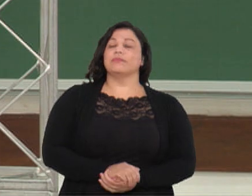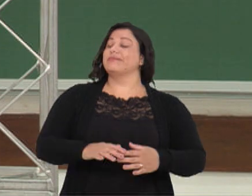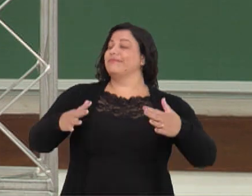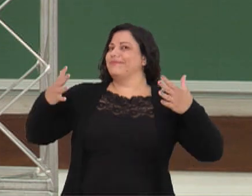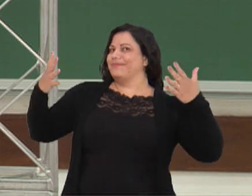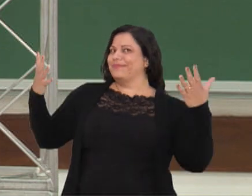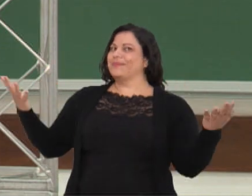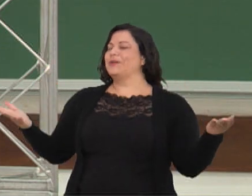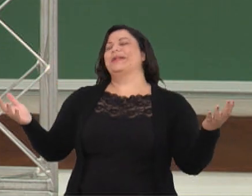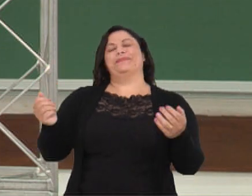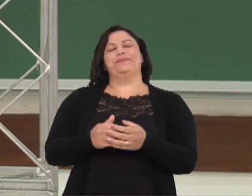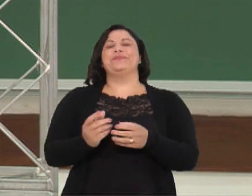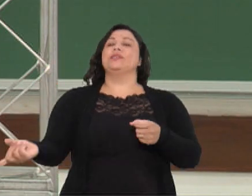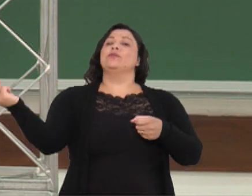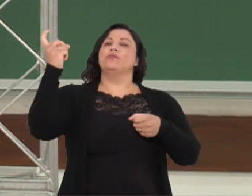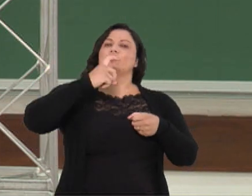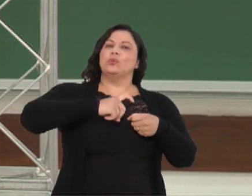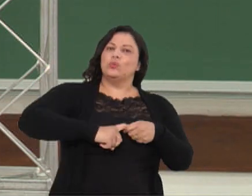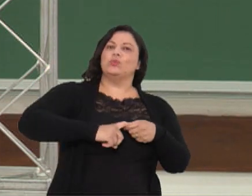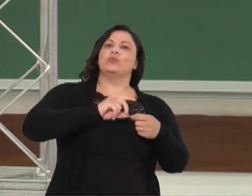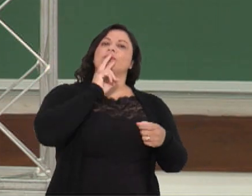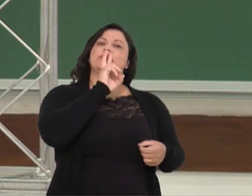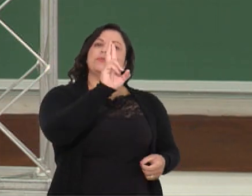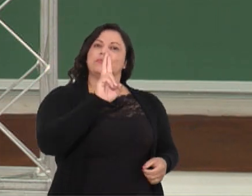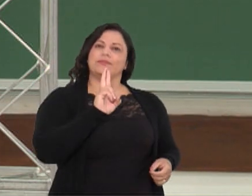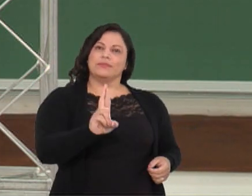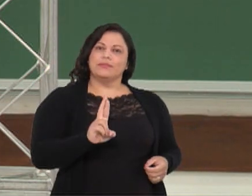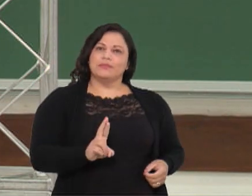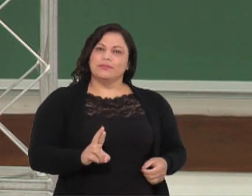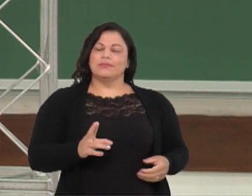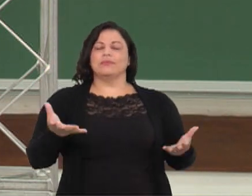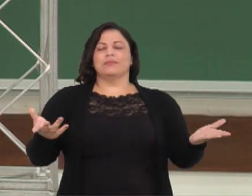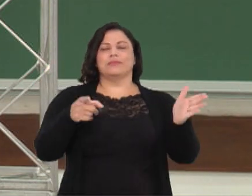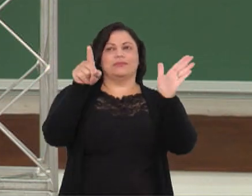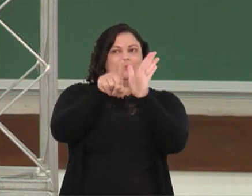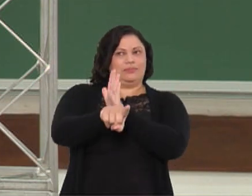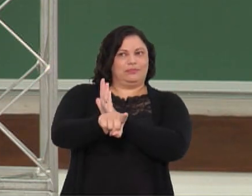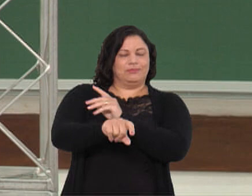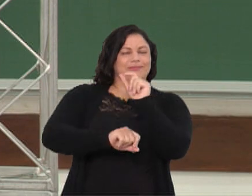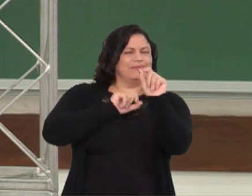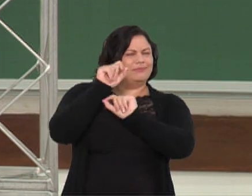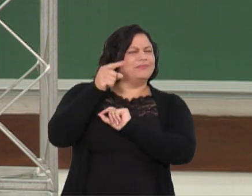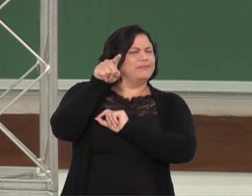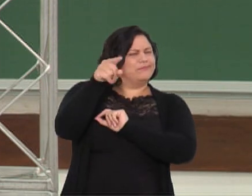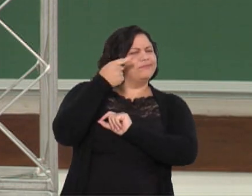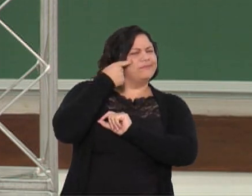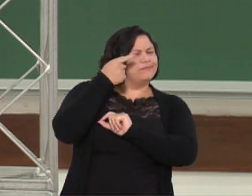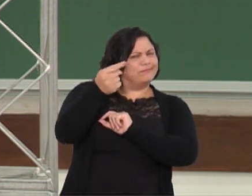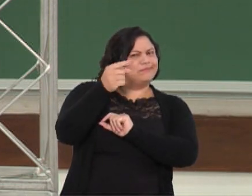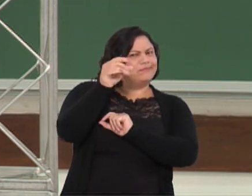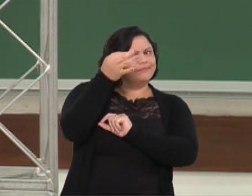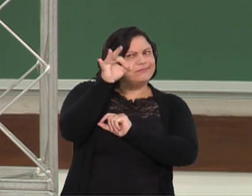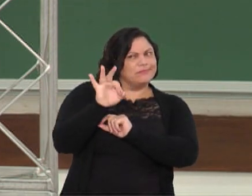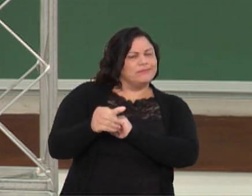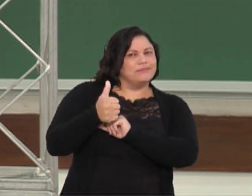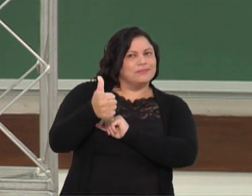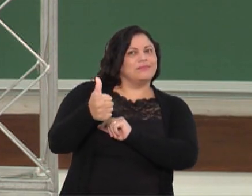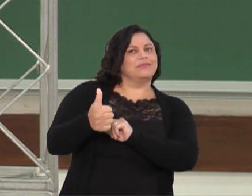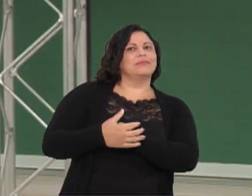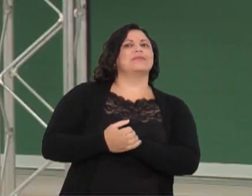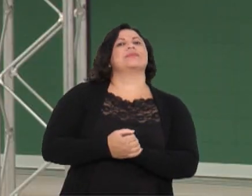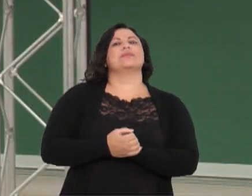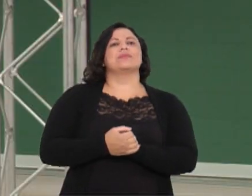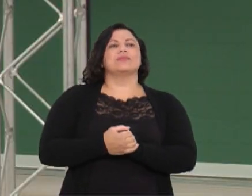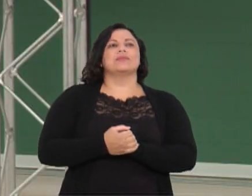Olá, pessoal, retornando aí então para respondermos essa pergunta que espero que você tenha feito bem direitinho. Vejamos